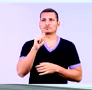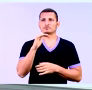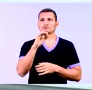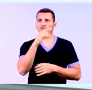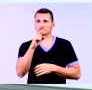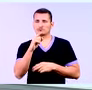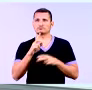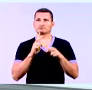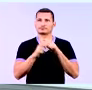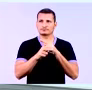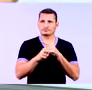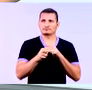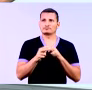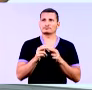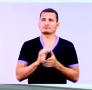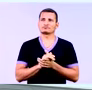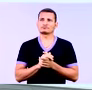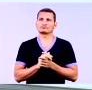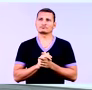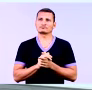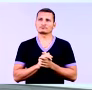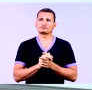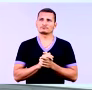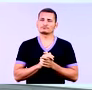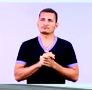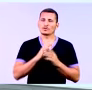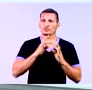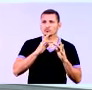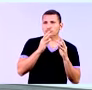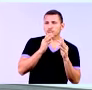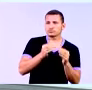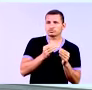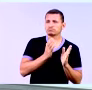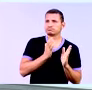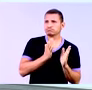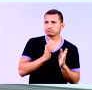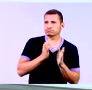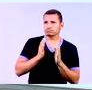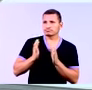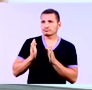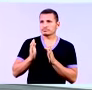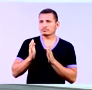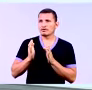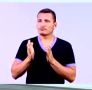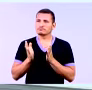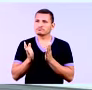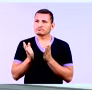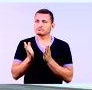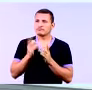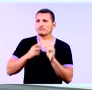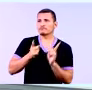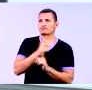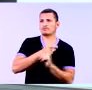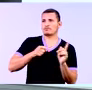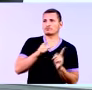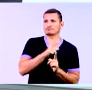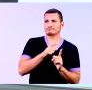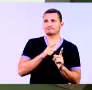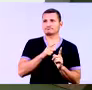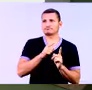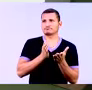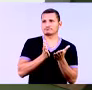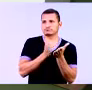Interrompe-se a transação, tudo aquilo que estava sendo registrado no log do sistema é desfeito. Tá? Temos mais